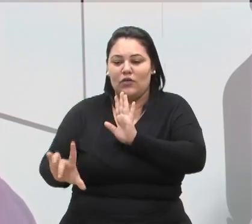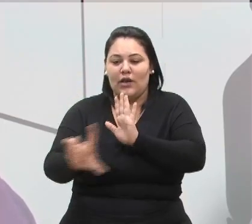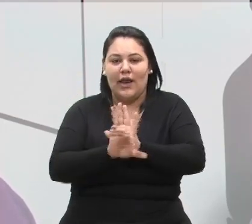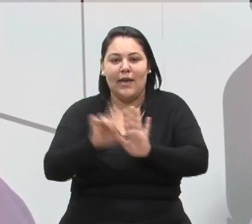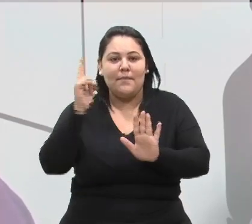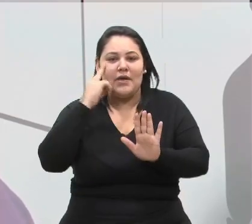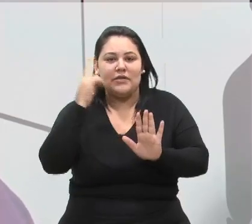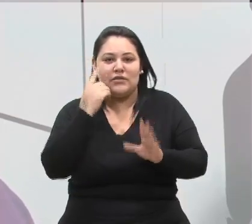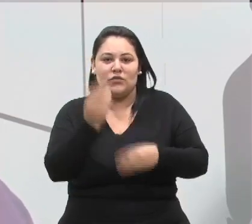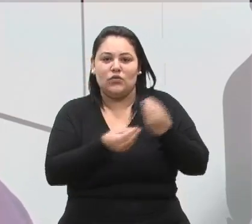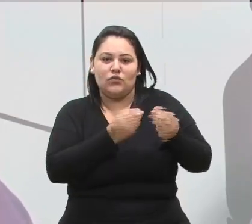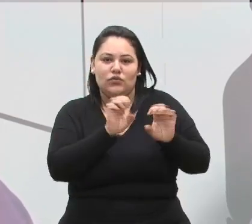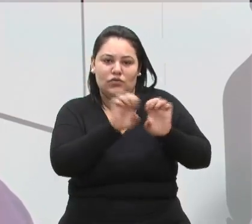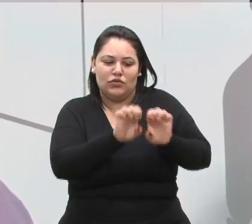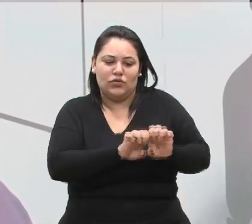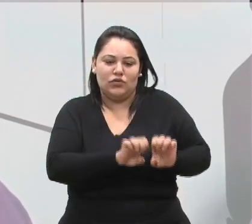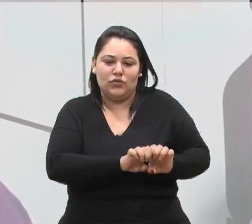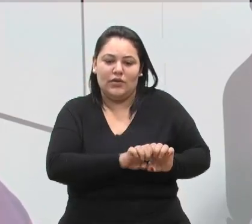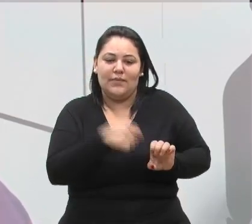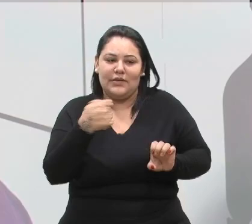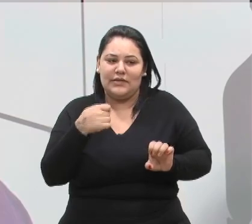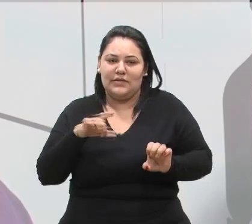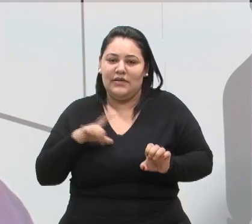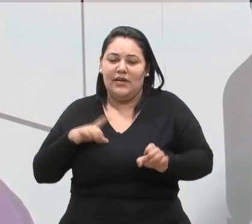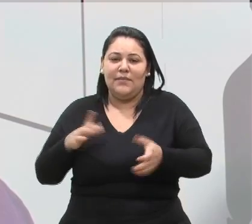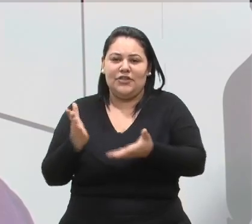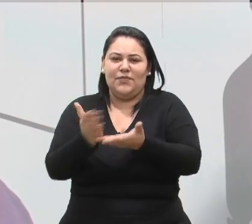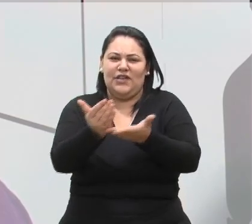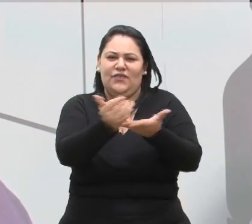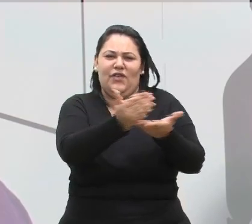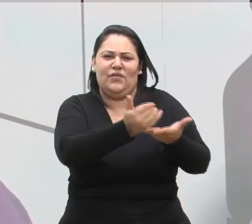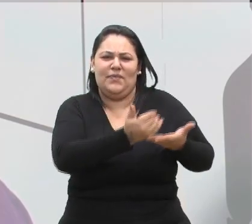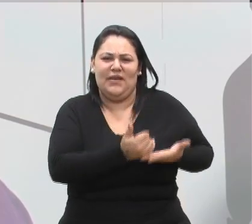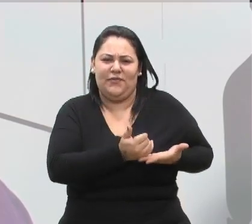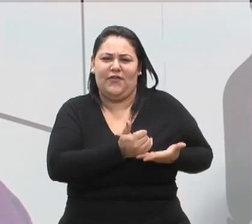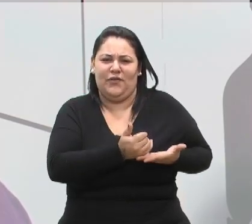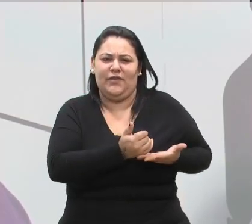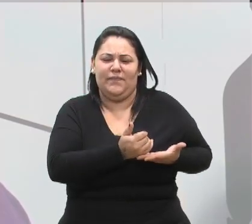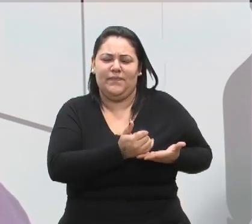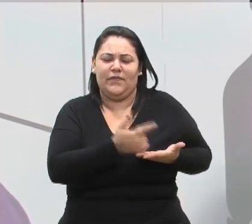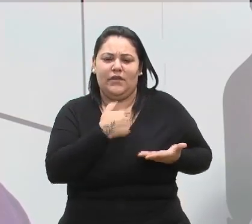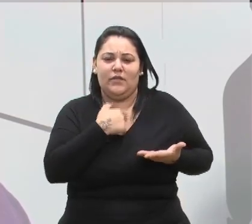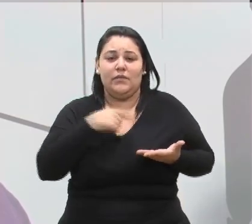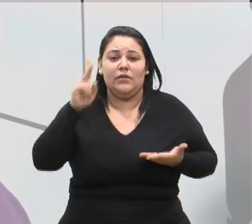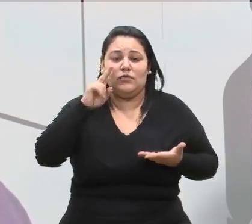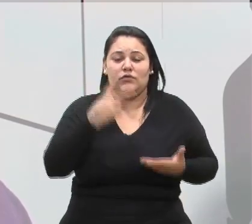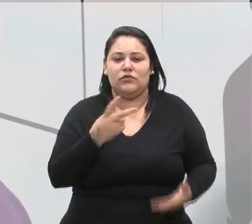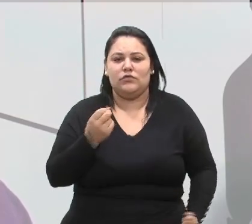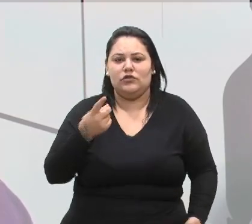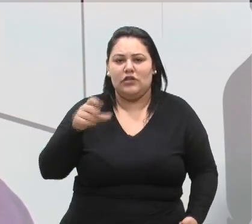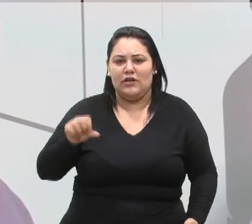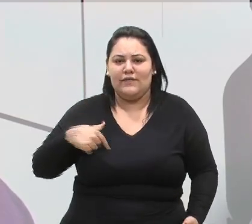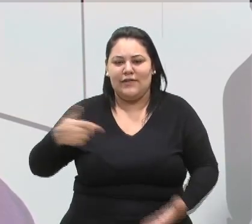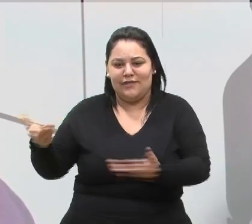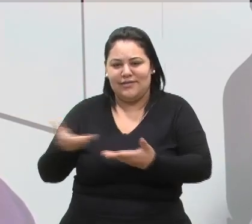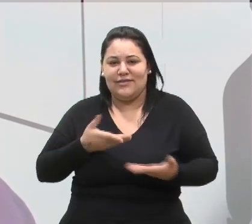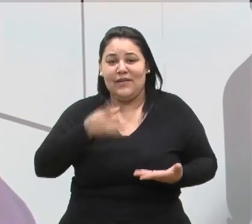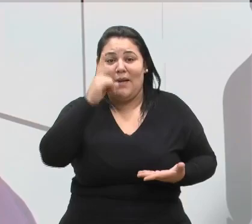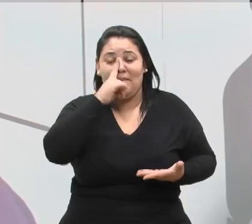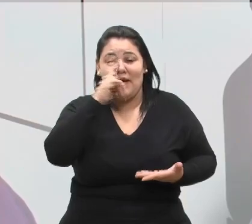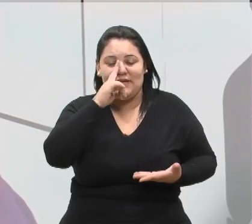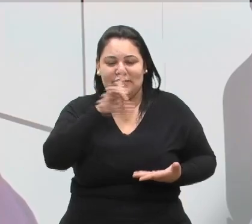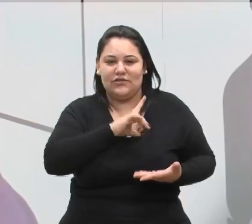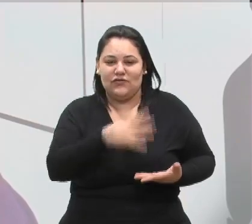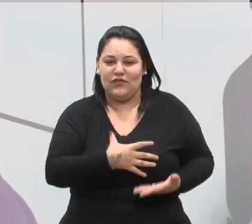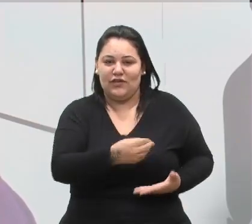isso, precisa de dados, né? E eu me recordo que lá atrás, em 2019, quando eu recebi esse grupo de mães, assim, eu